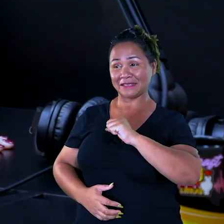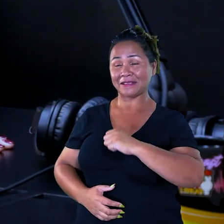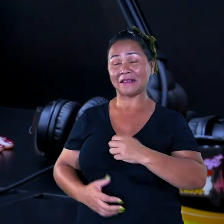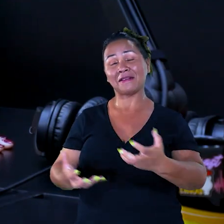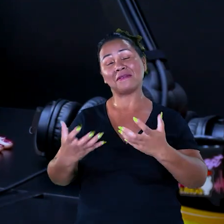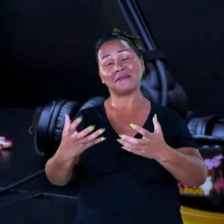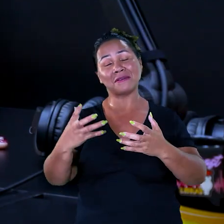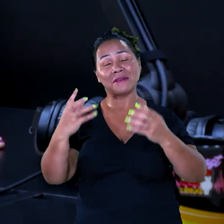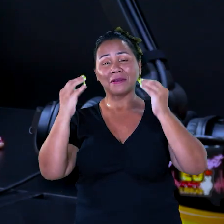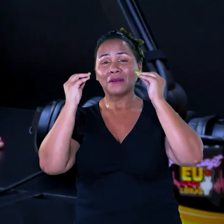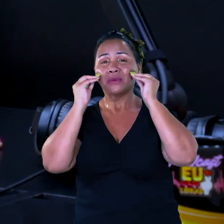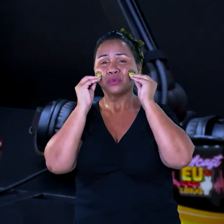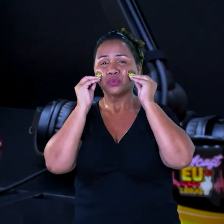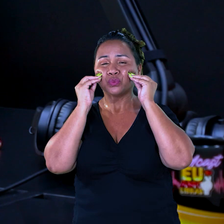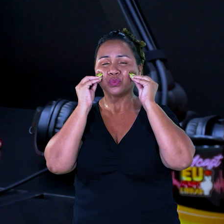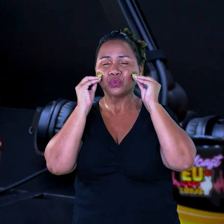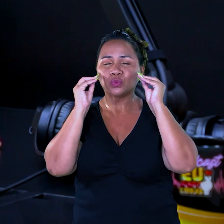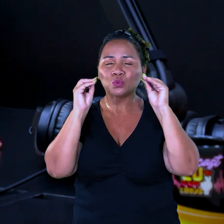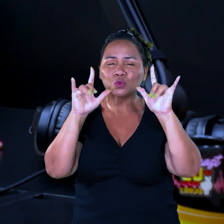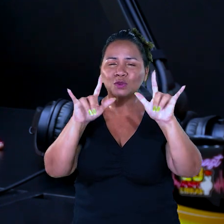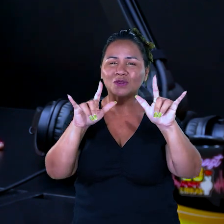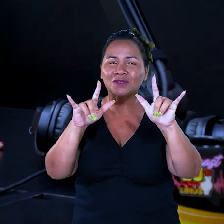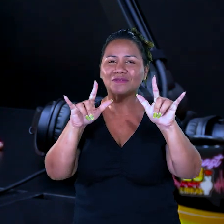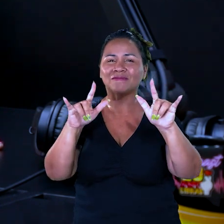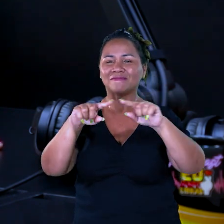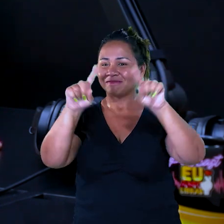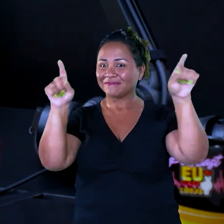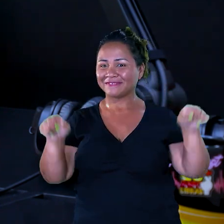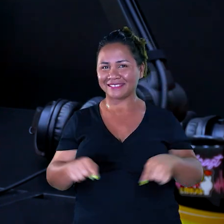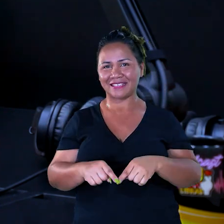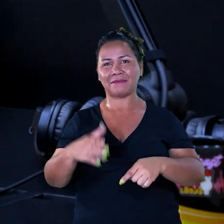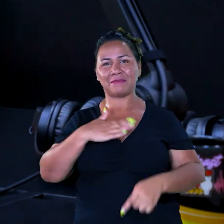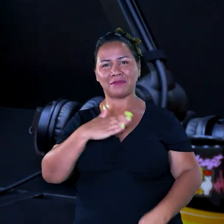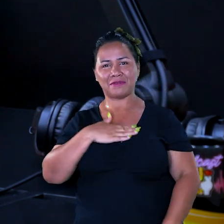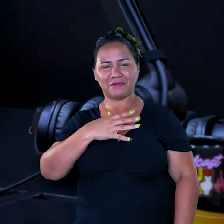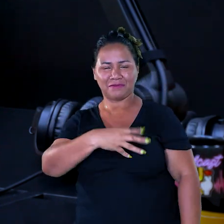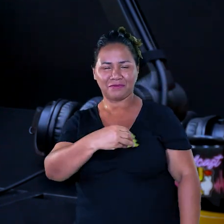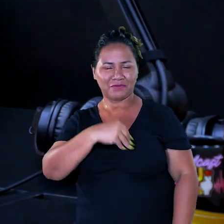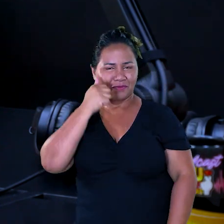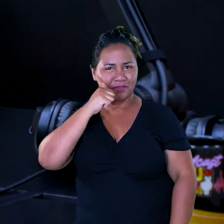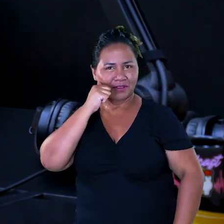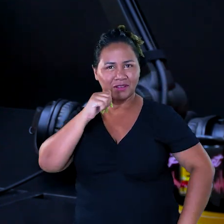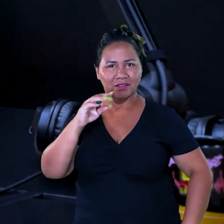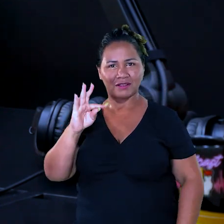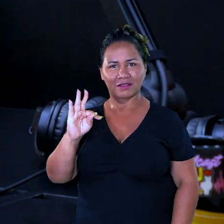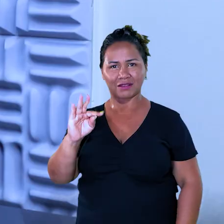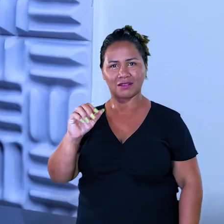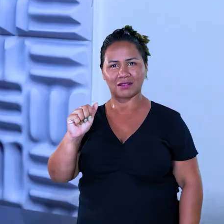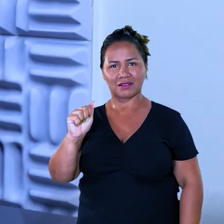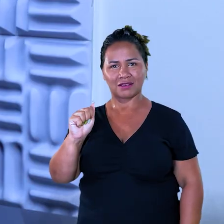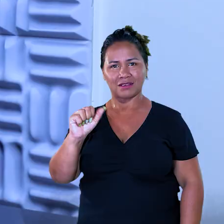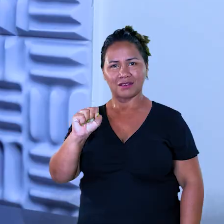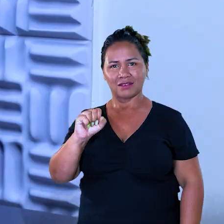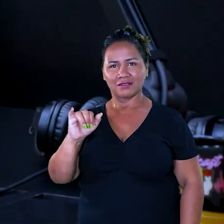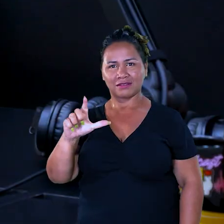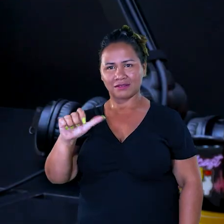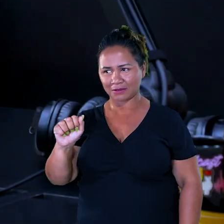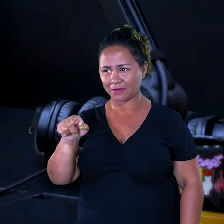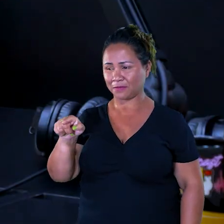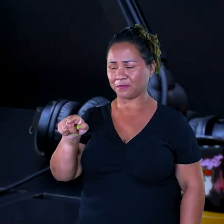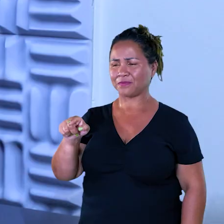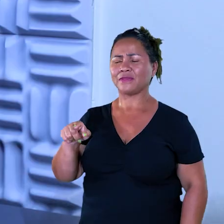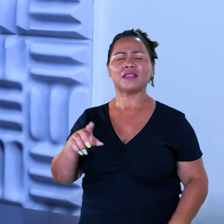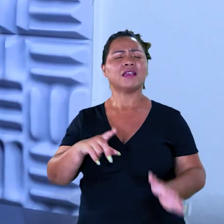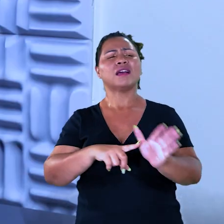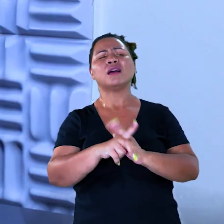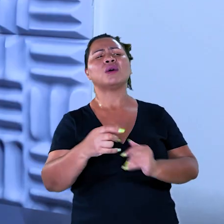quero deixar um beijo bem grandão para minha filha Tássila. Ela é uma das minhas inspirações. Ela tá com quantos anos, tá? Tá com 13